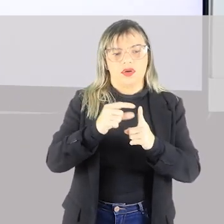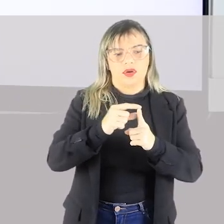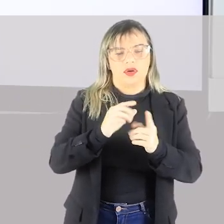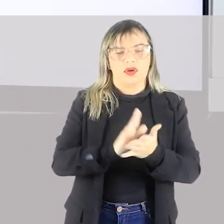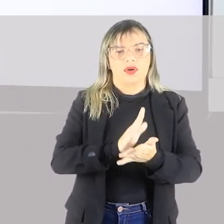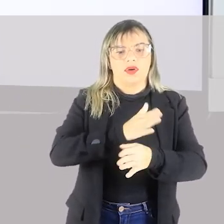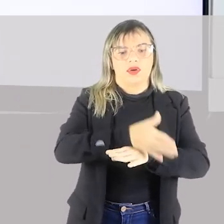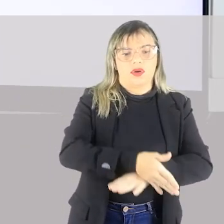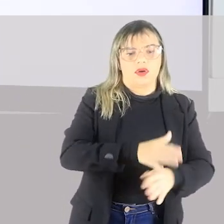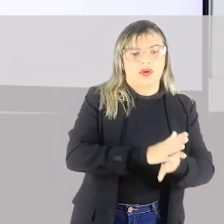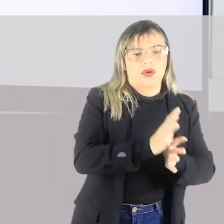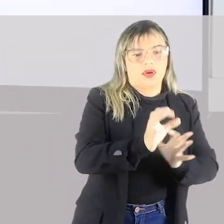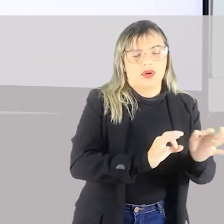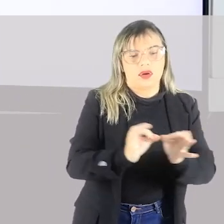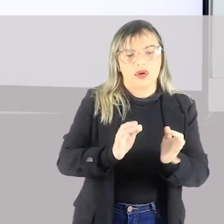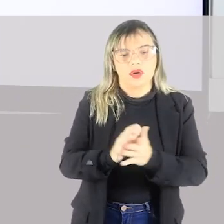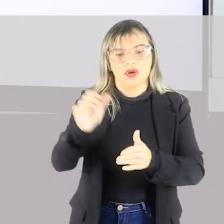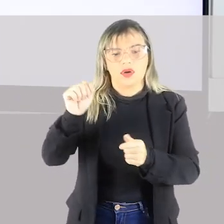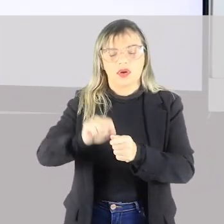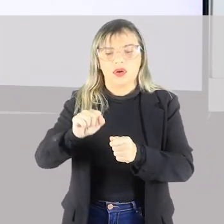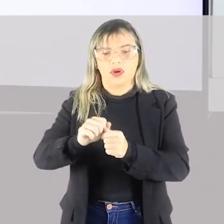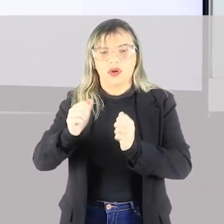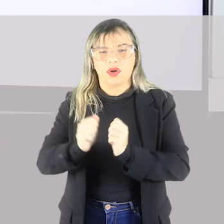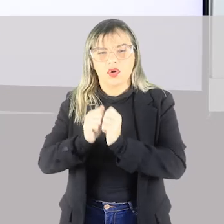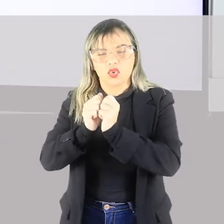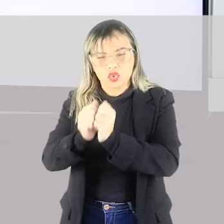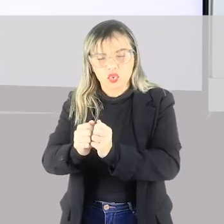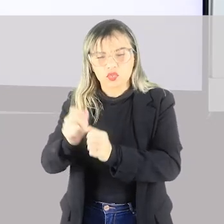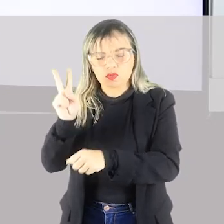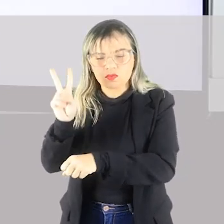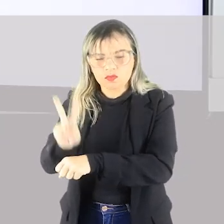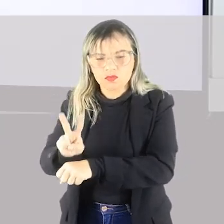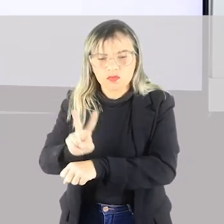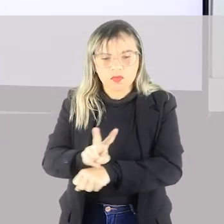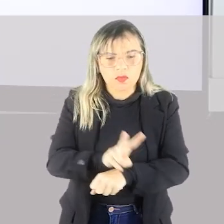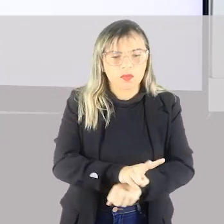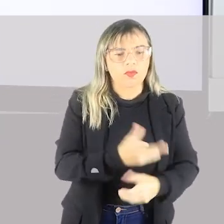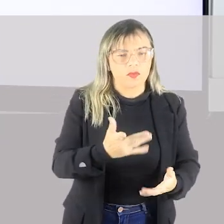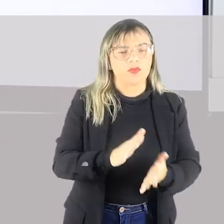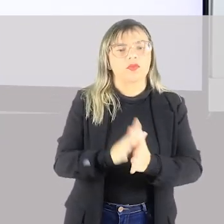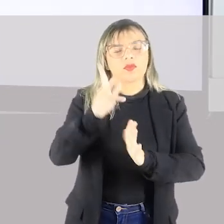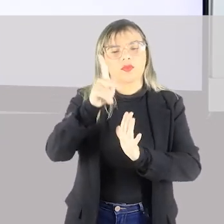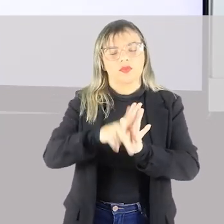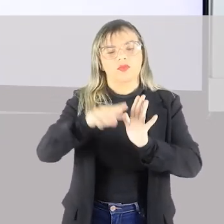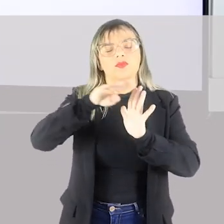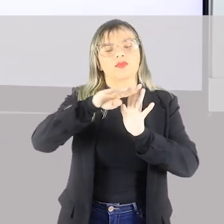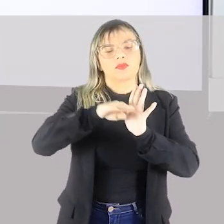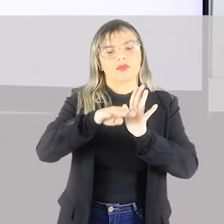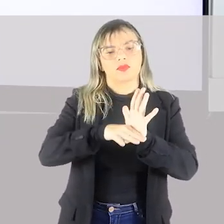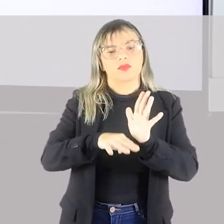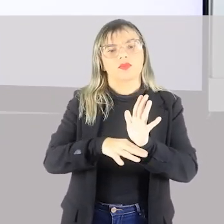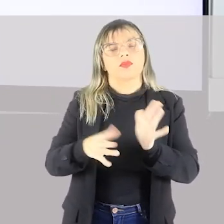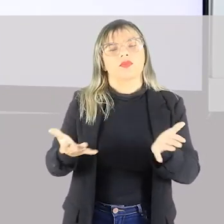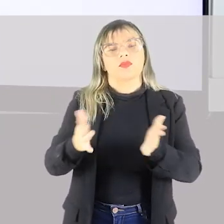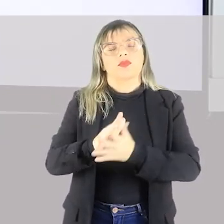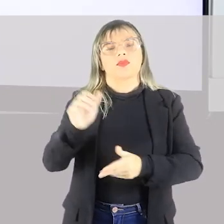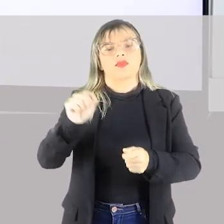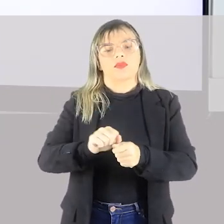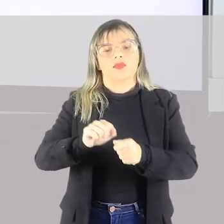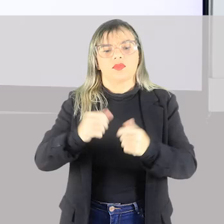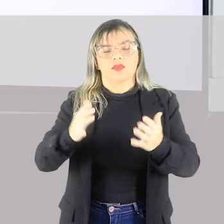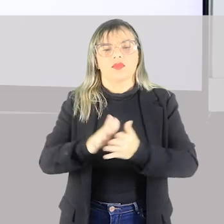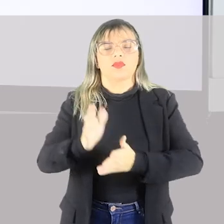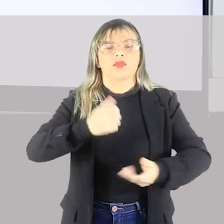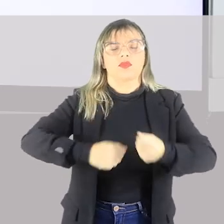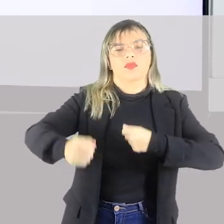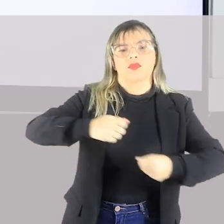formulação, da execução e do acompanhamento dos projetos. Então, assim que se faz o que se chama de